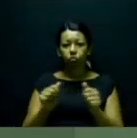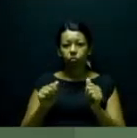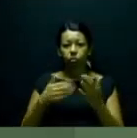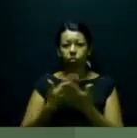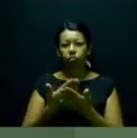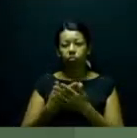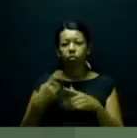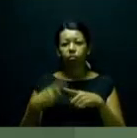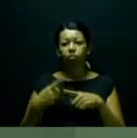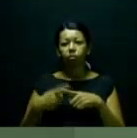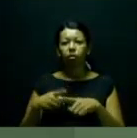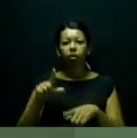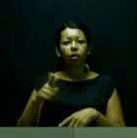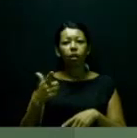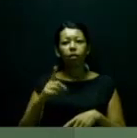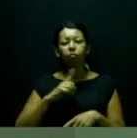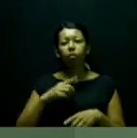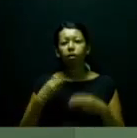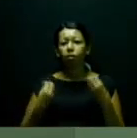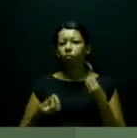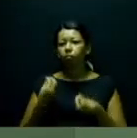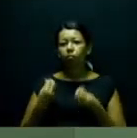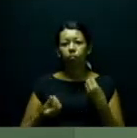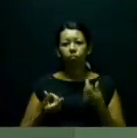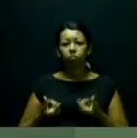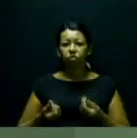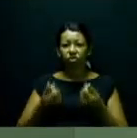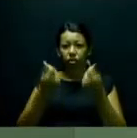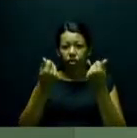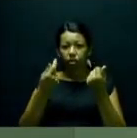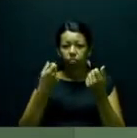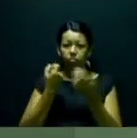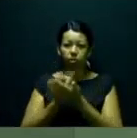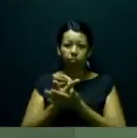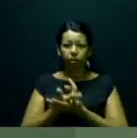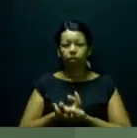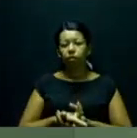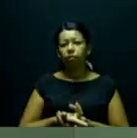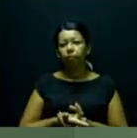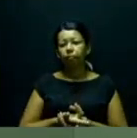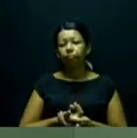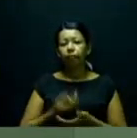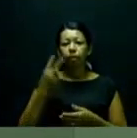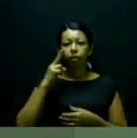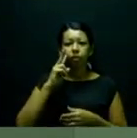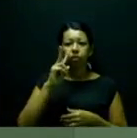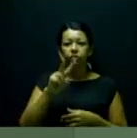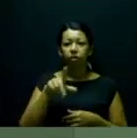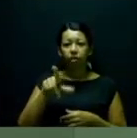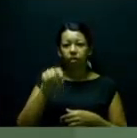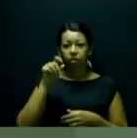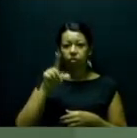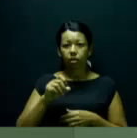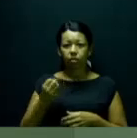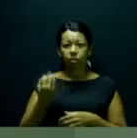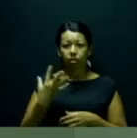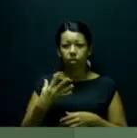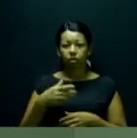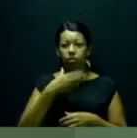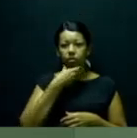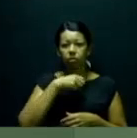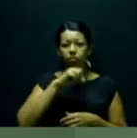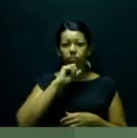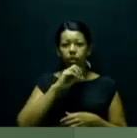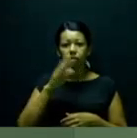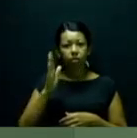porque realmente não tem condições financeiras de pagar. E a gente vê privilegiando muitas das vezes os pais que